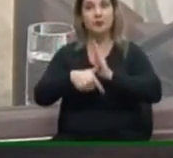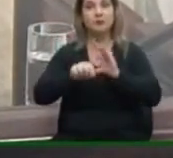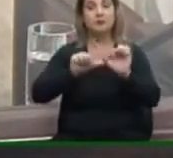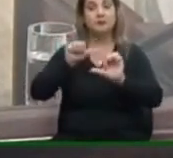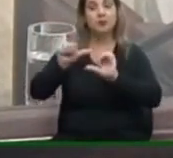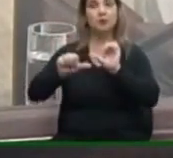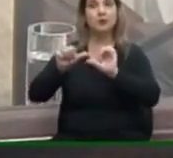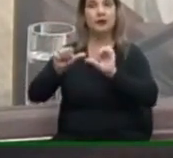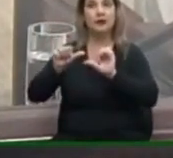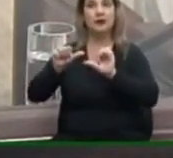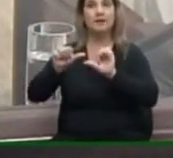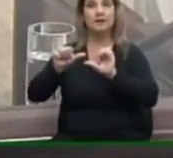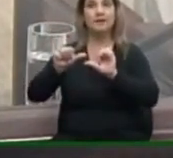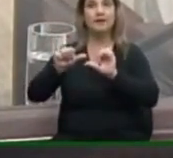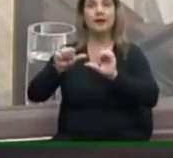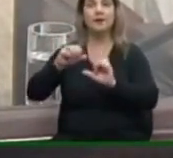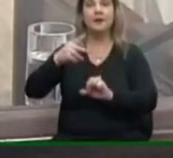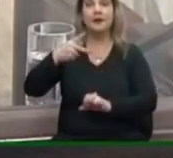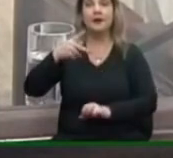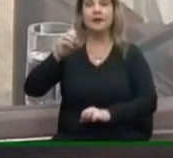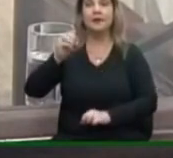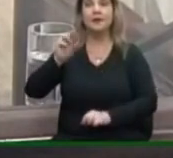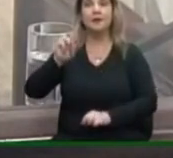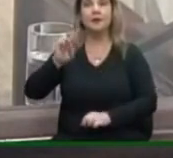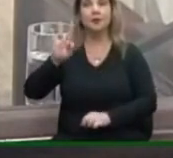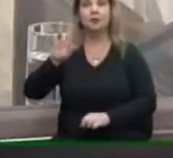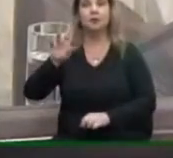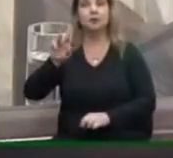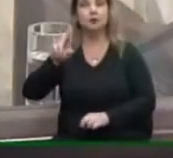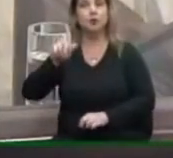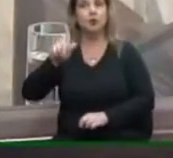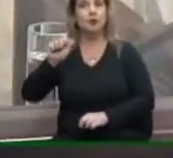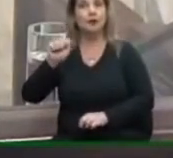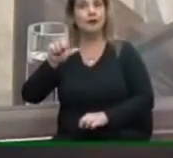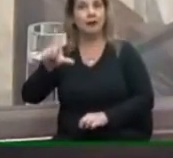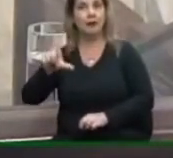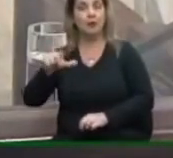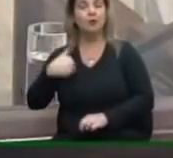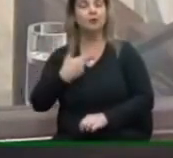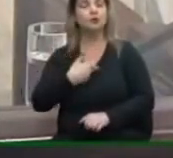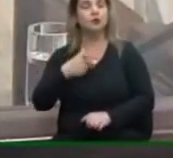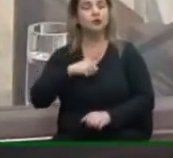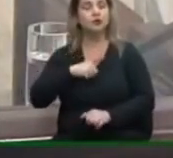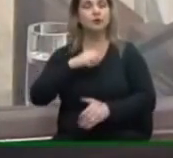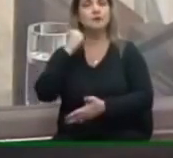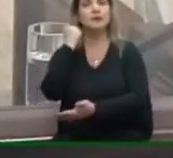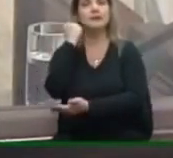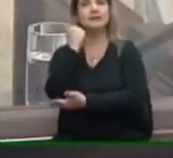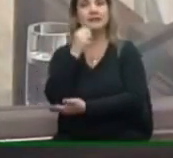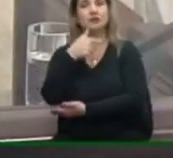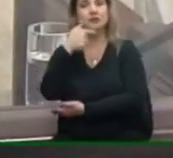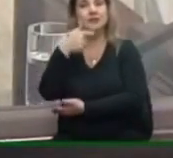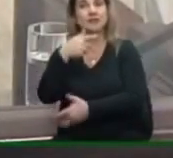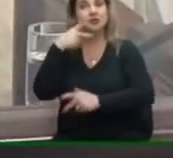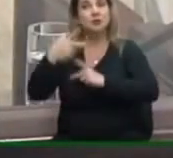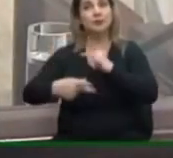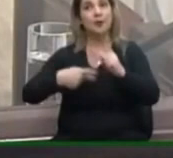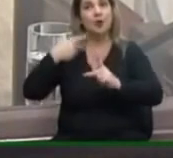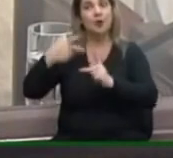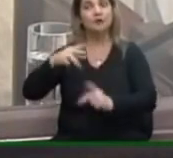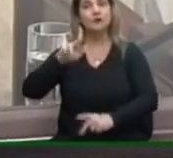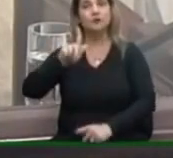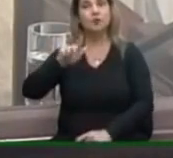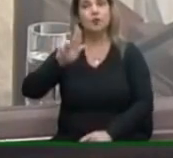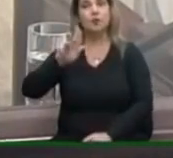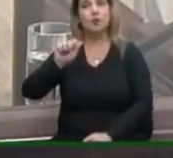Portugal pois nós tivemos a resistência dos Sete Povos Guaranis